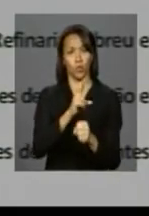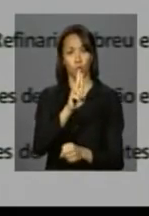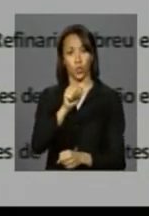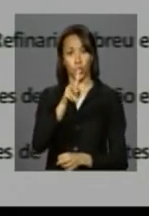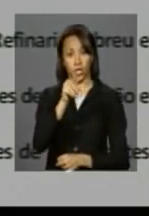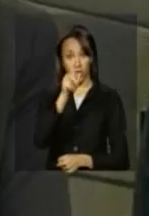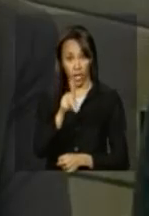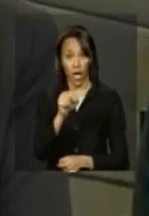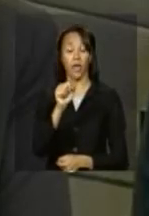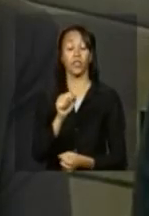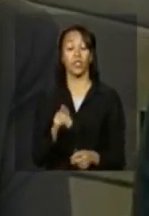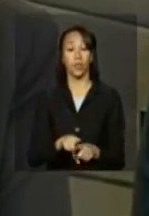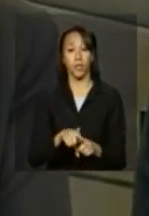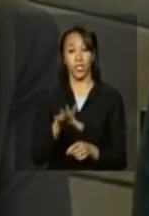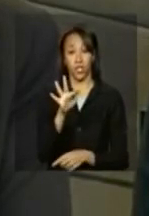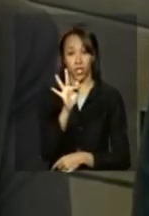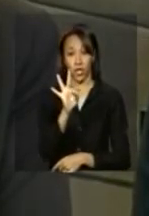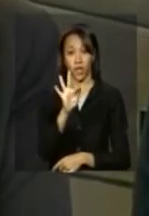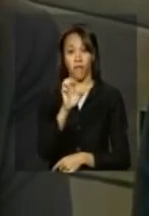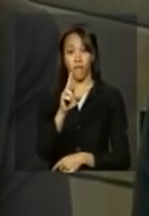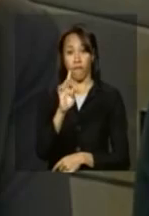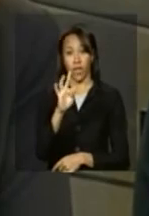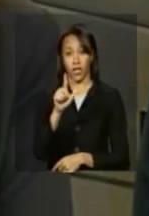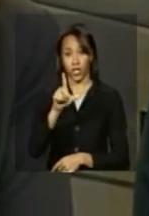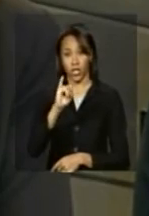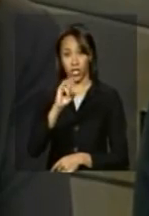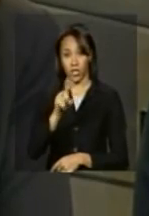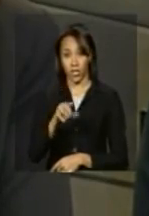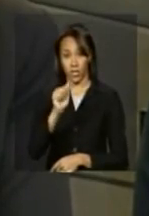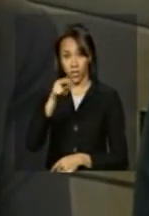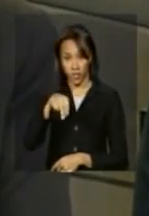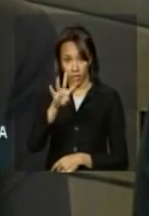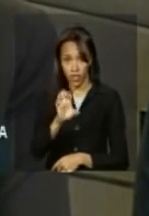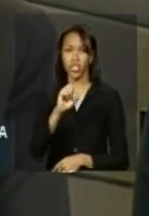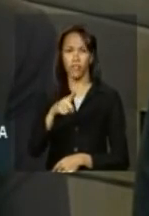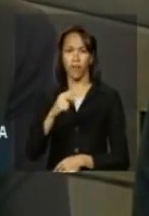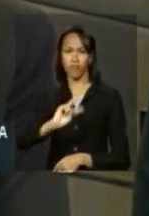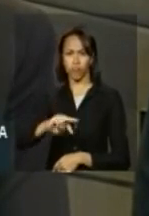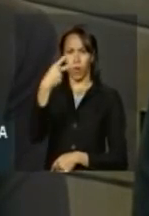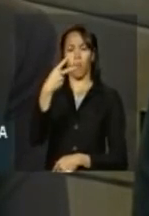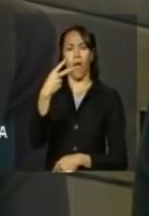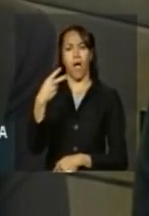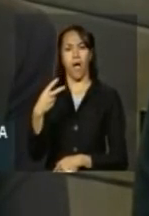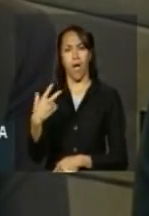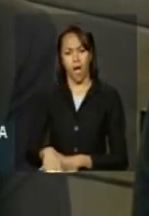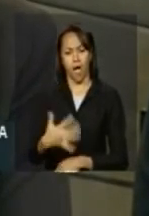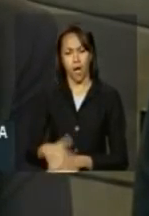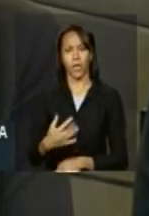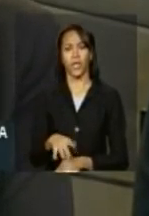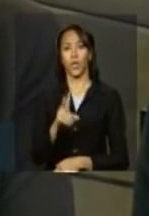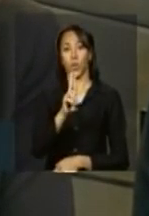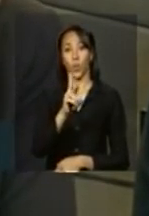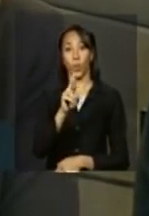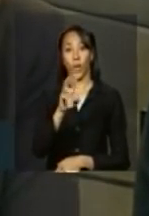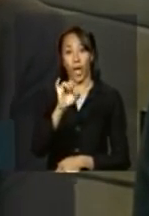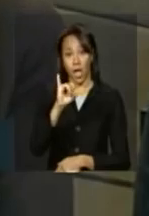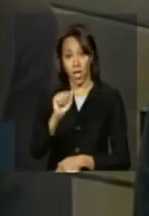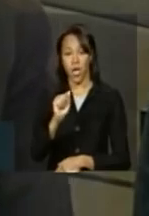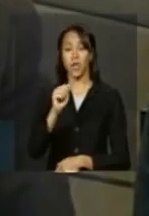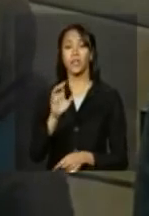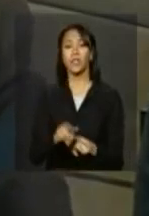fertilizantes nitrogenados 3 e 5, que vão dobrar a capacidade do Brasil de produzir ureia e amônia, que são